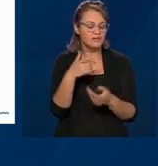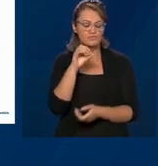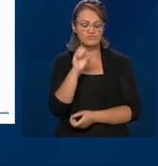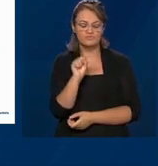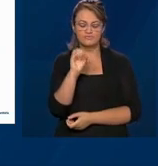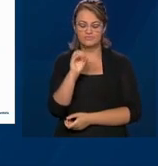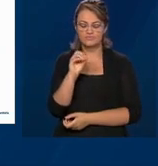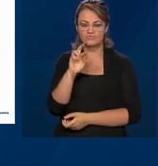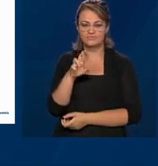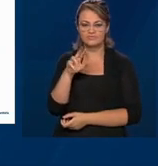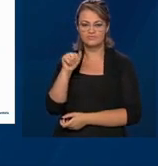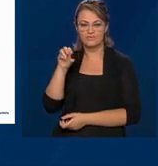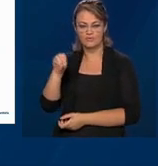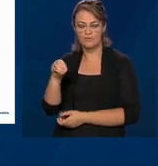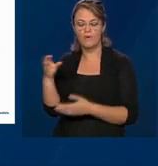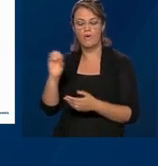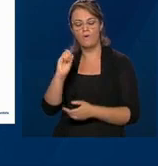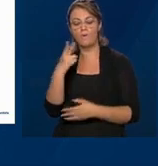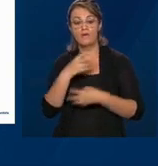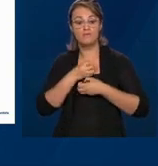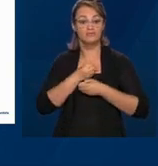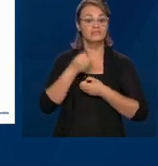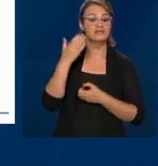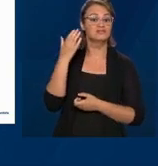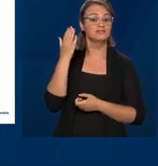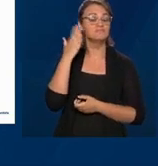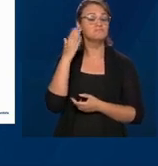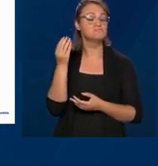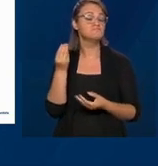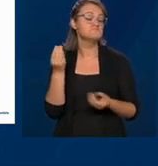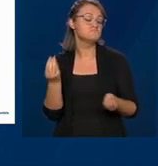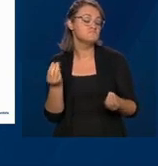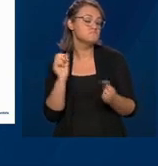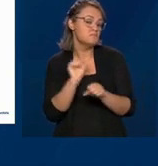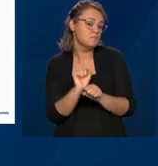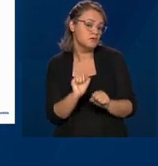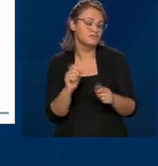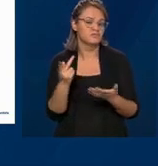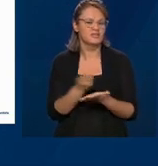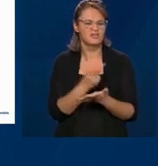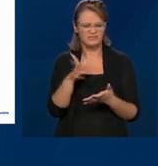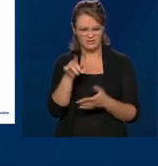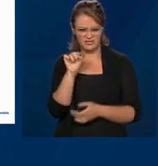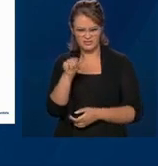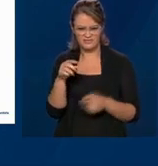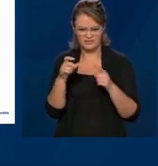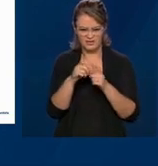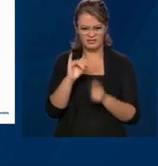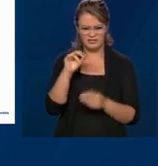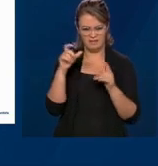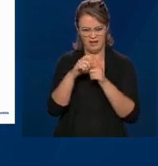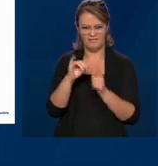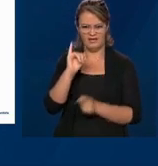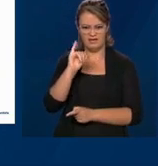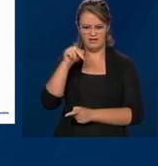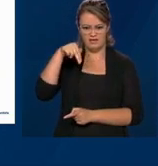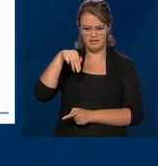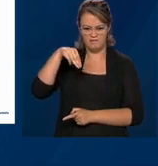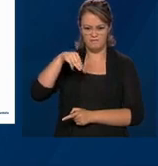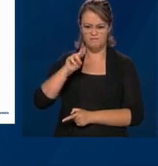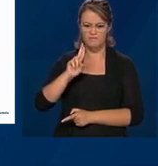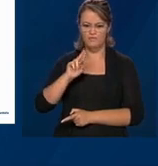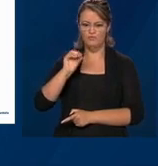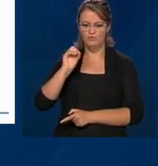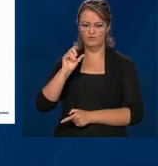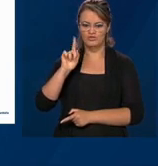ou imunidade celular previstas. Então, na verdade, o que a gente chama de imunogenicidade é um pacote de informações que precisam